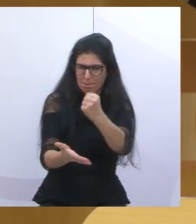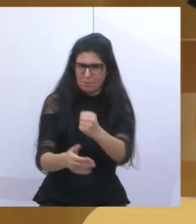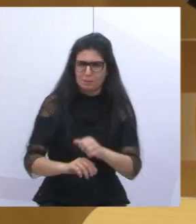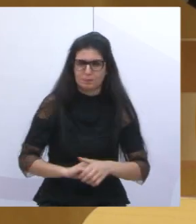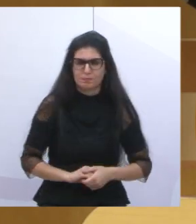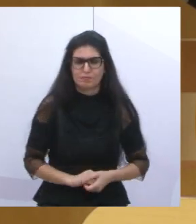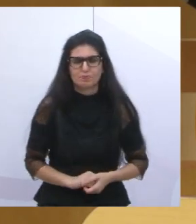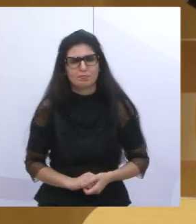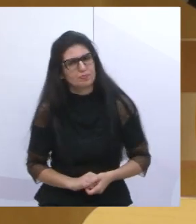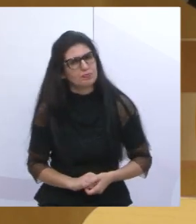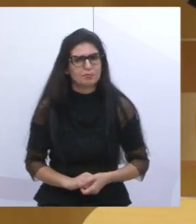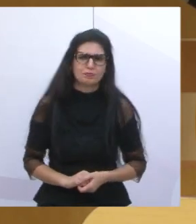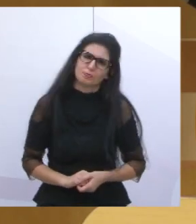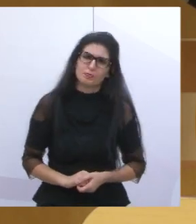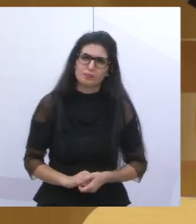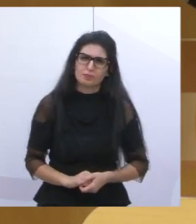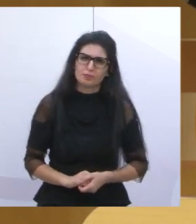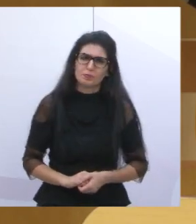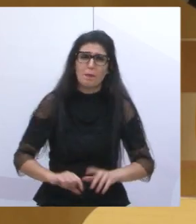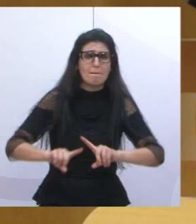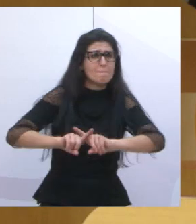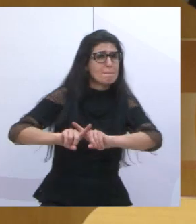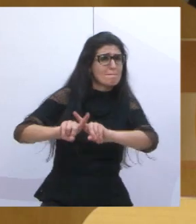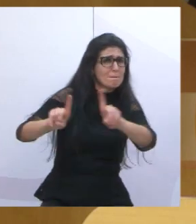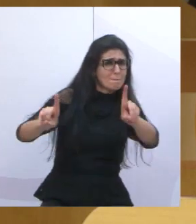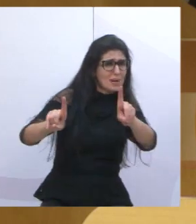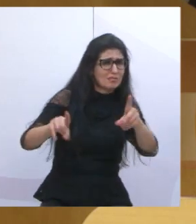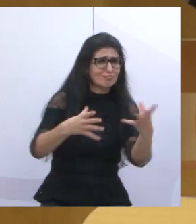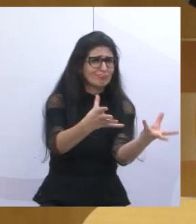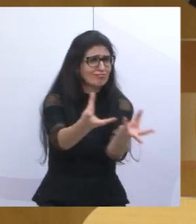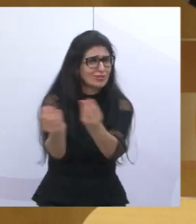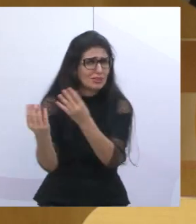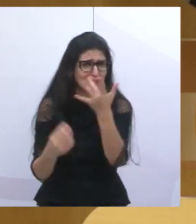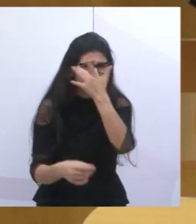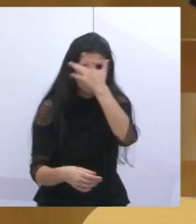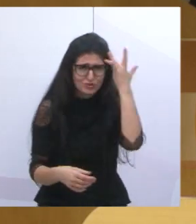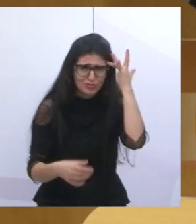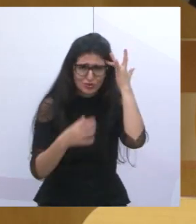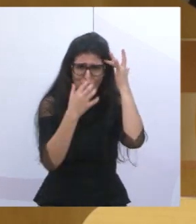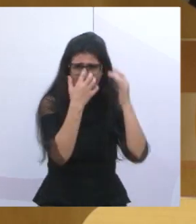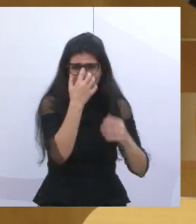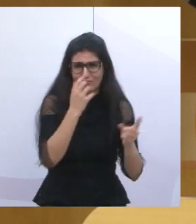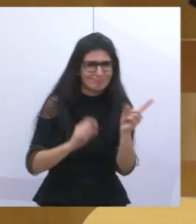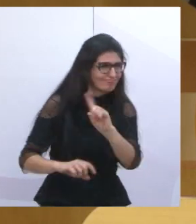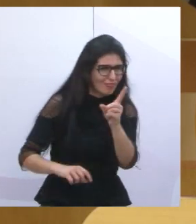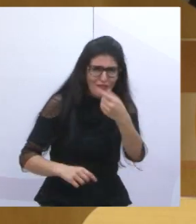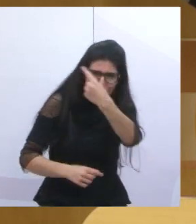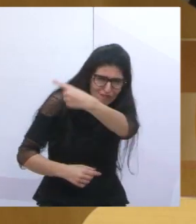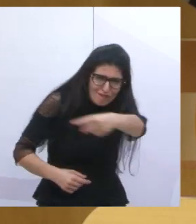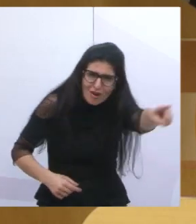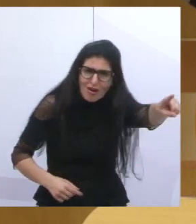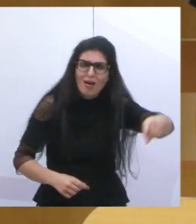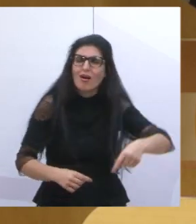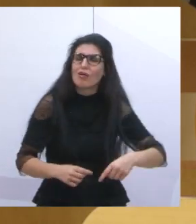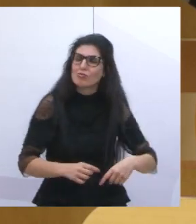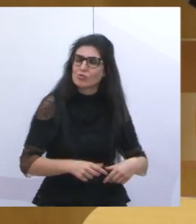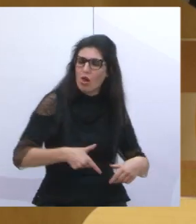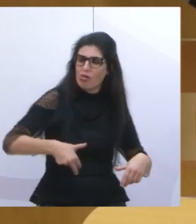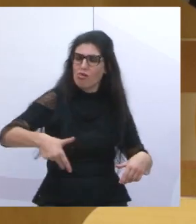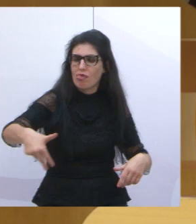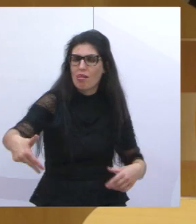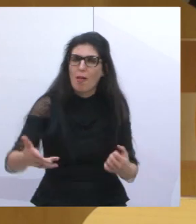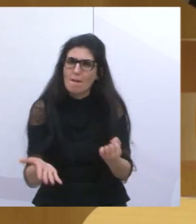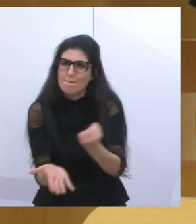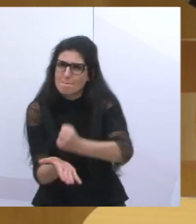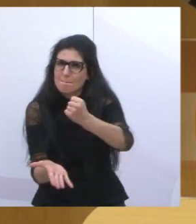competente. E muitas vezes as pessoas não levam ao cartório devidos aos